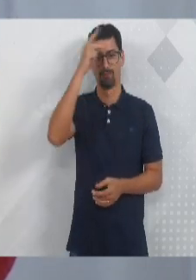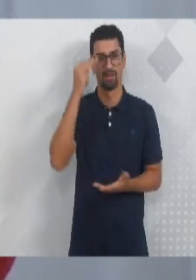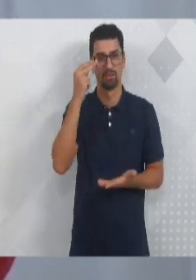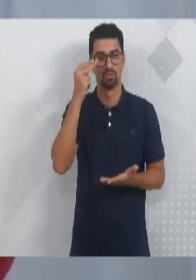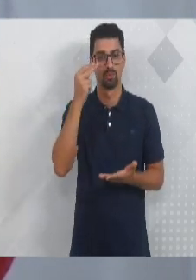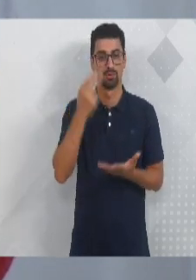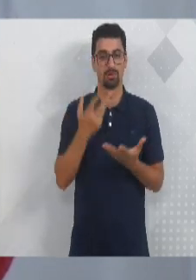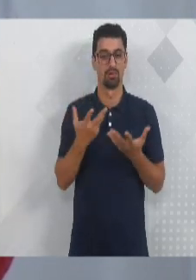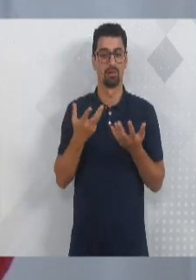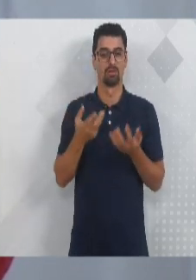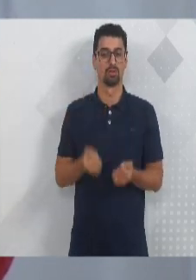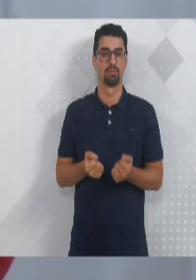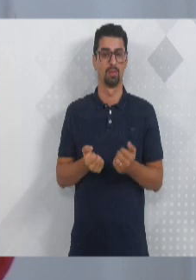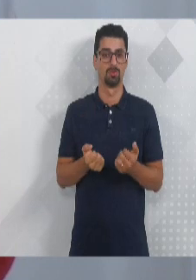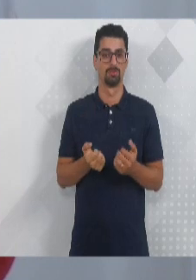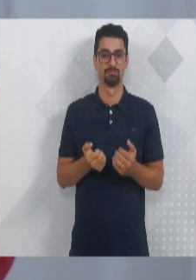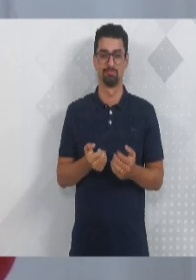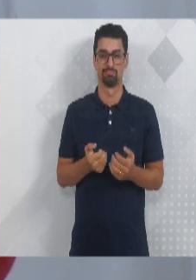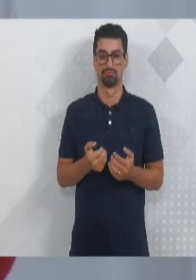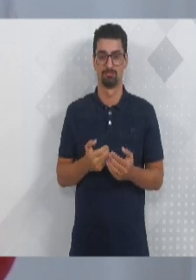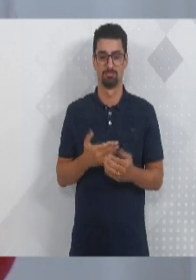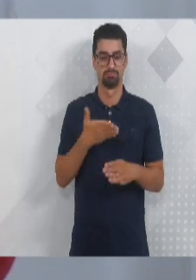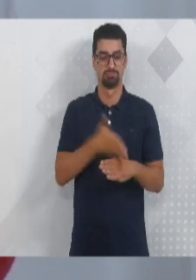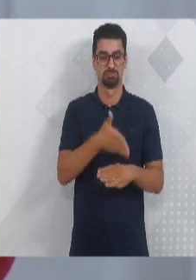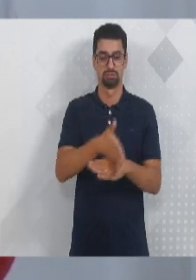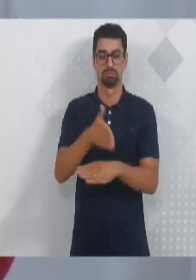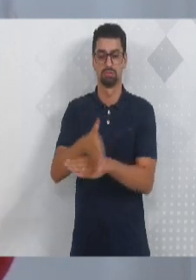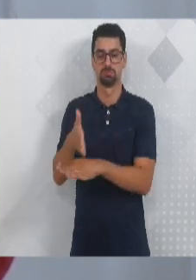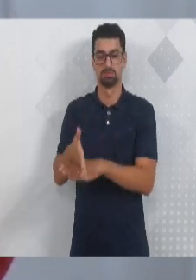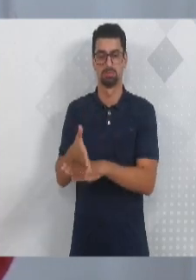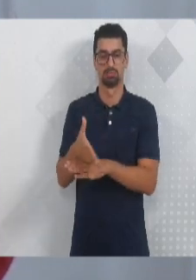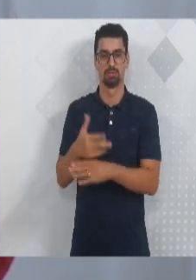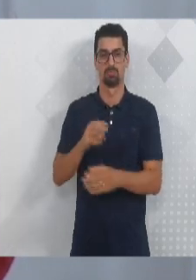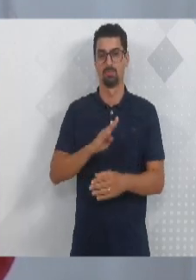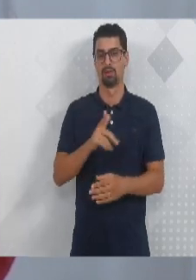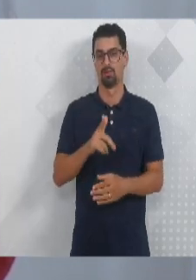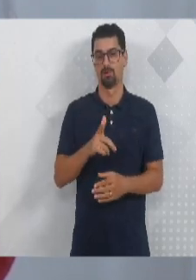que assumiu mais vezes do que